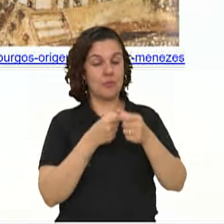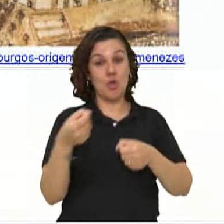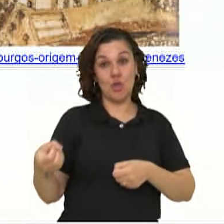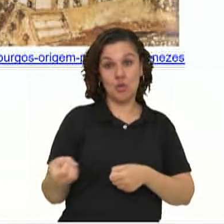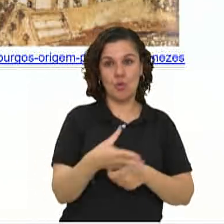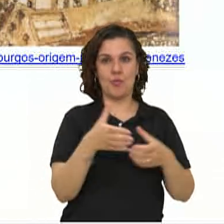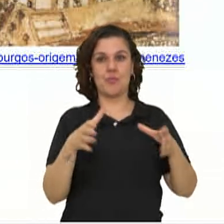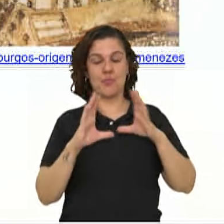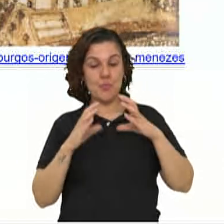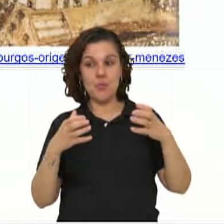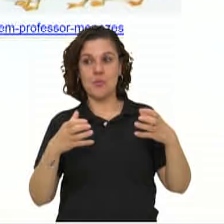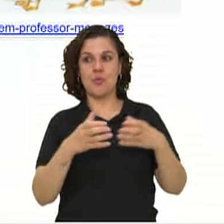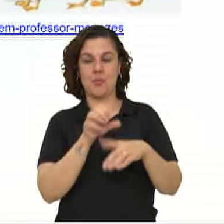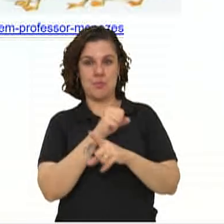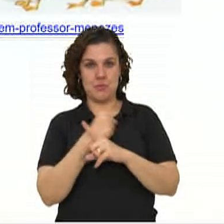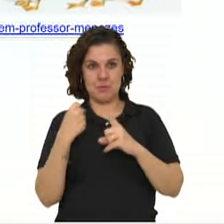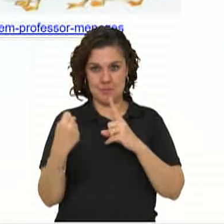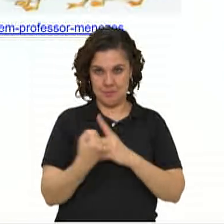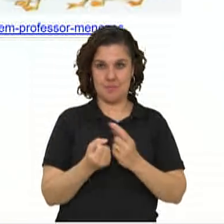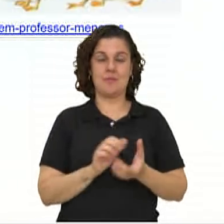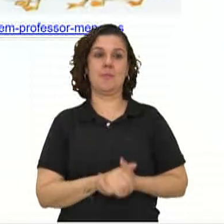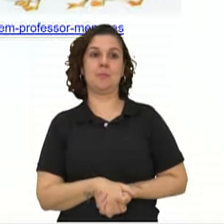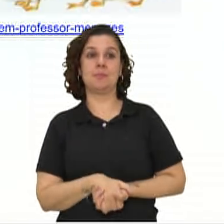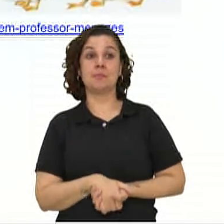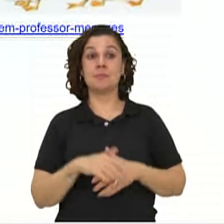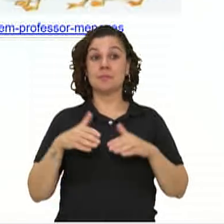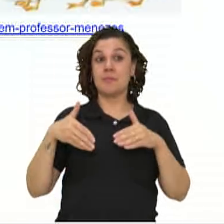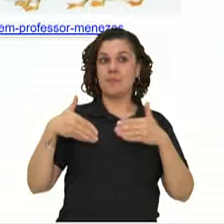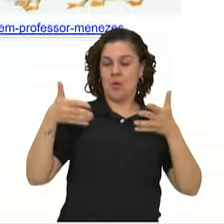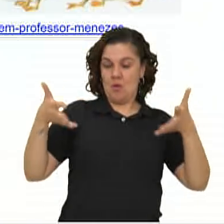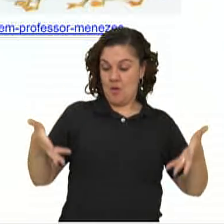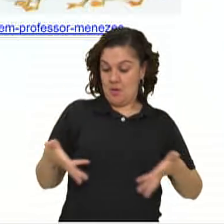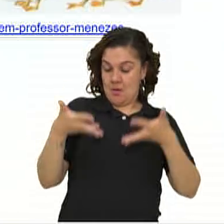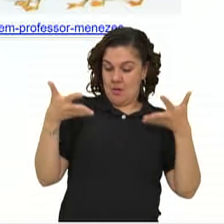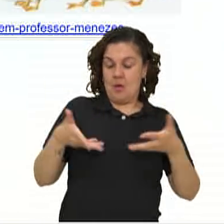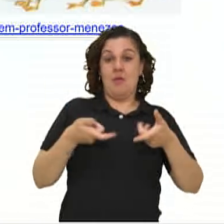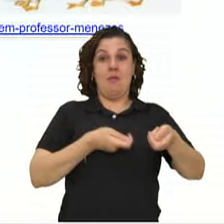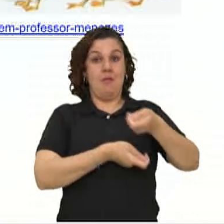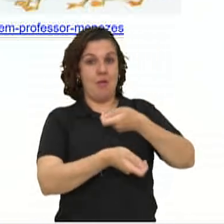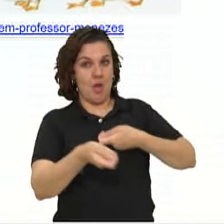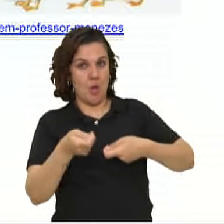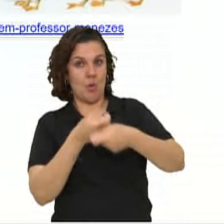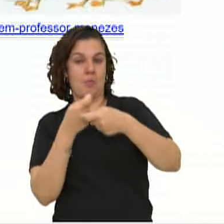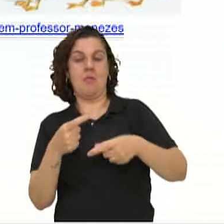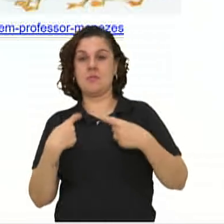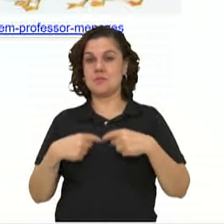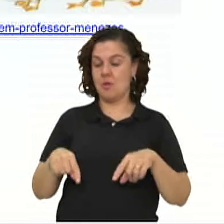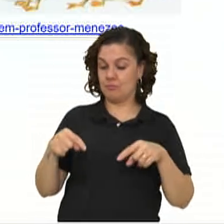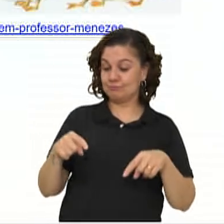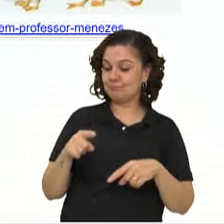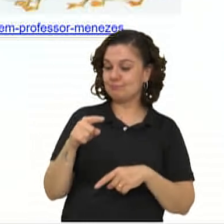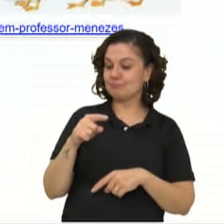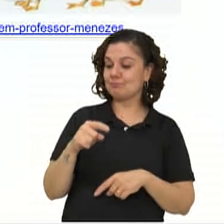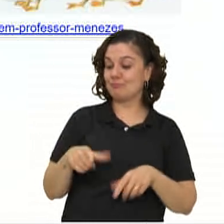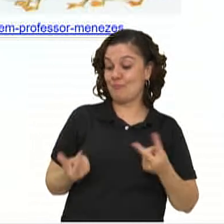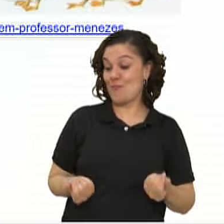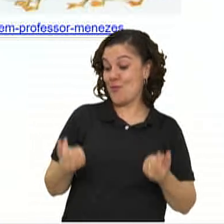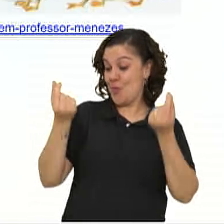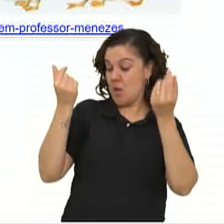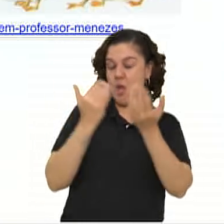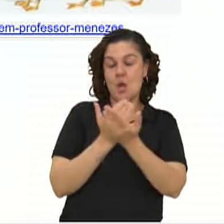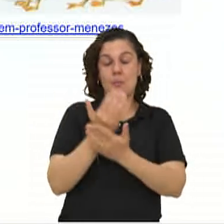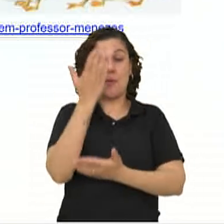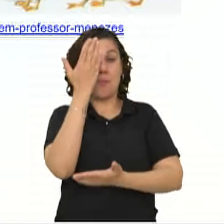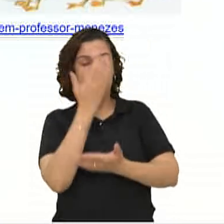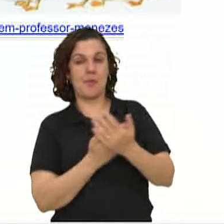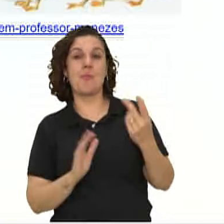nova classe social, basicamente. Então, com o fortalecimento comercial, a nobreza passa a perder espaço público para